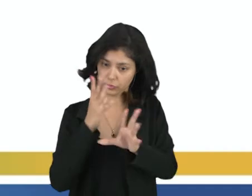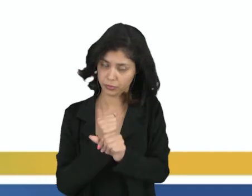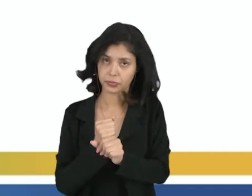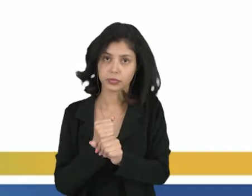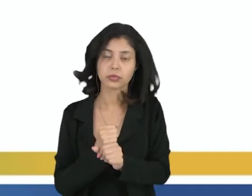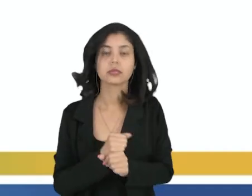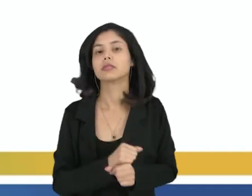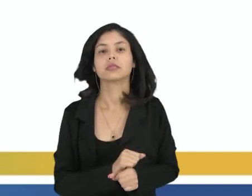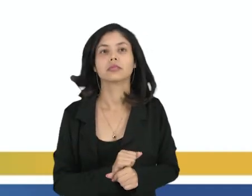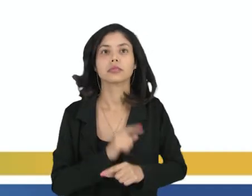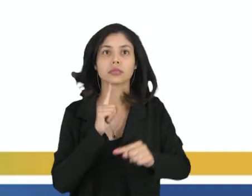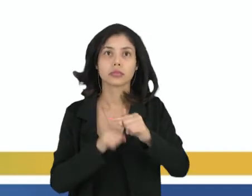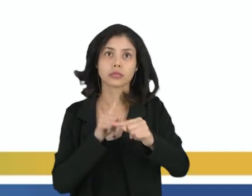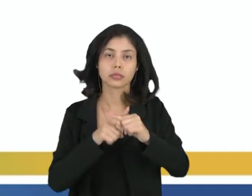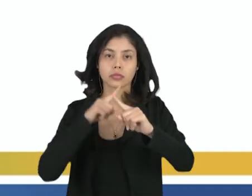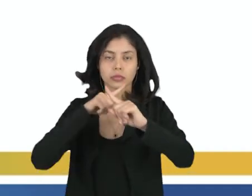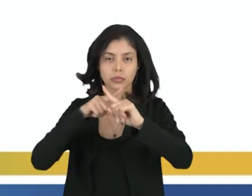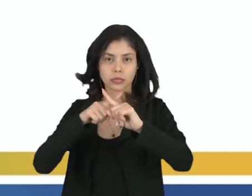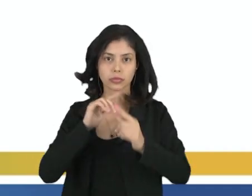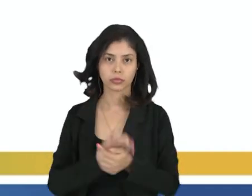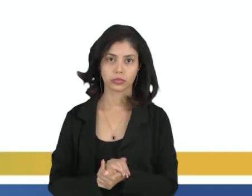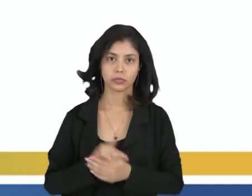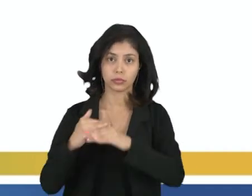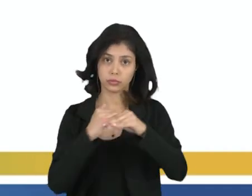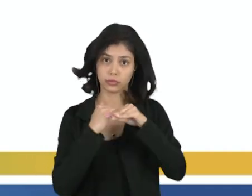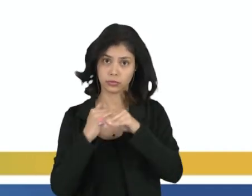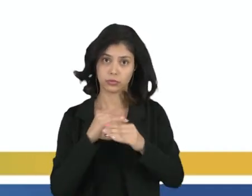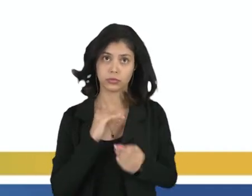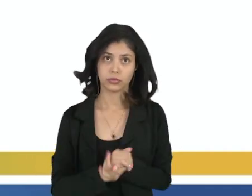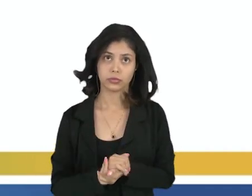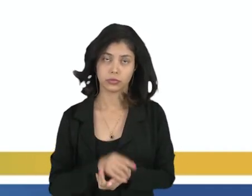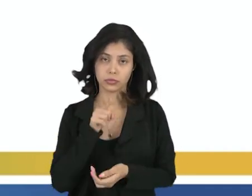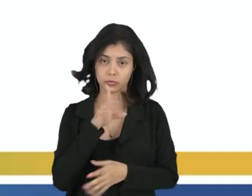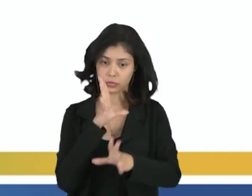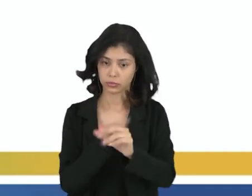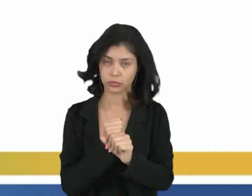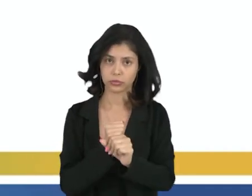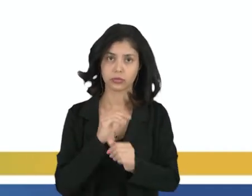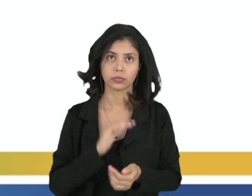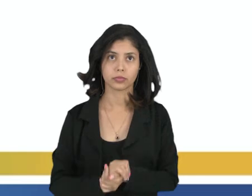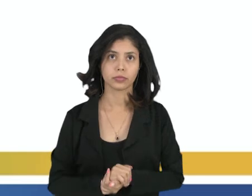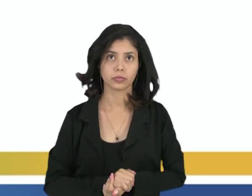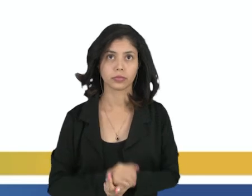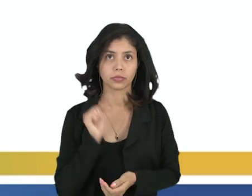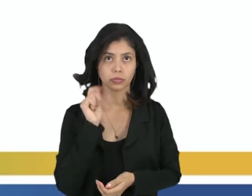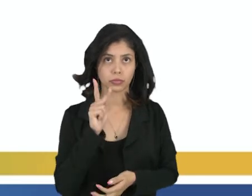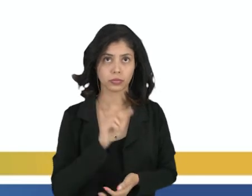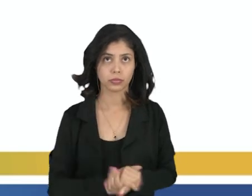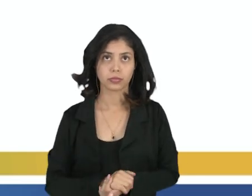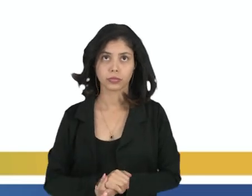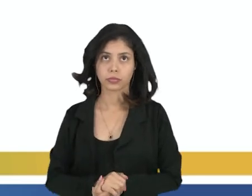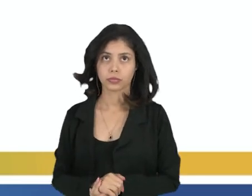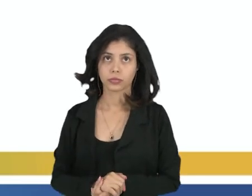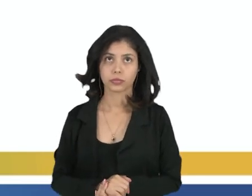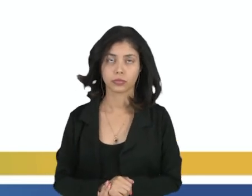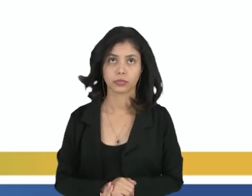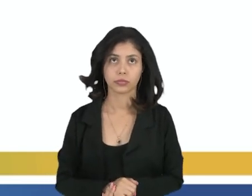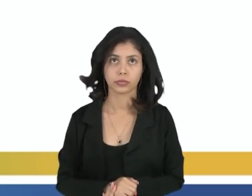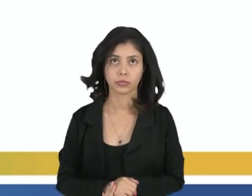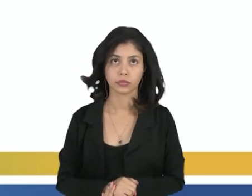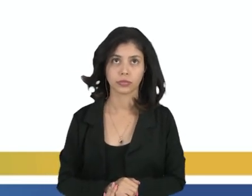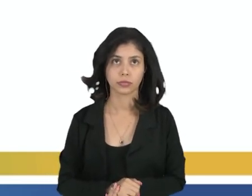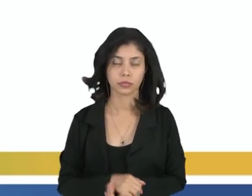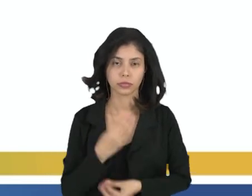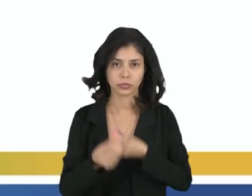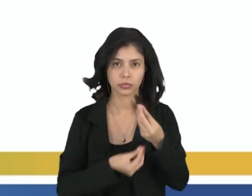soma os expoentes. Multiplicação de bases iguais, você soma os expoentes, ok? Então, como que a